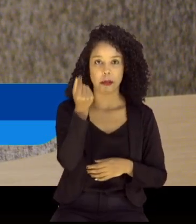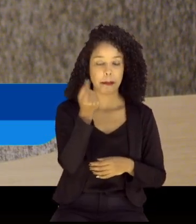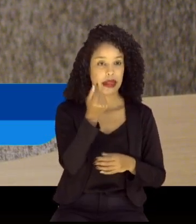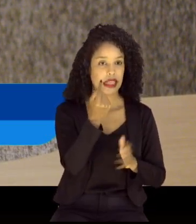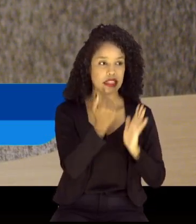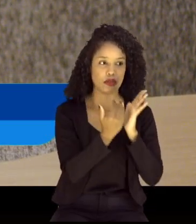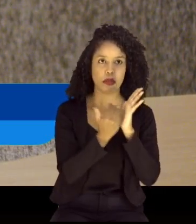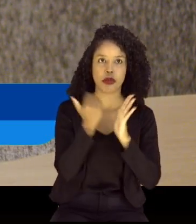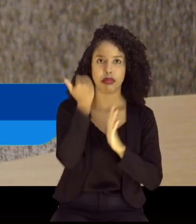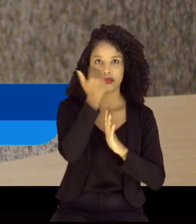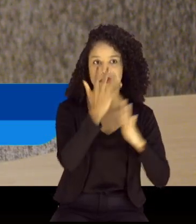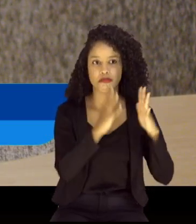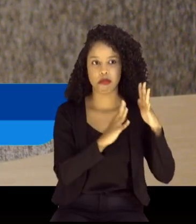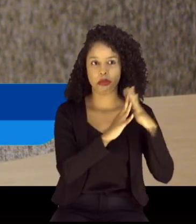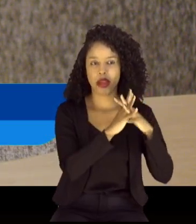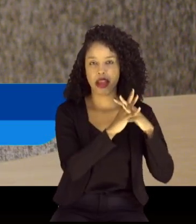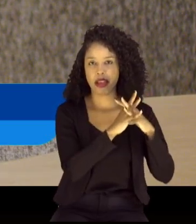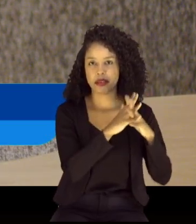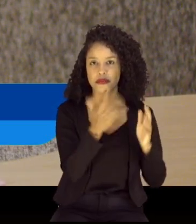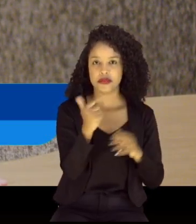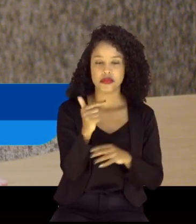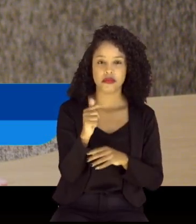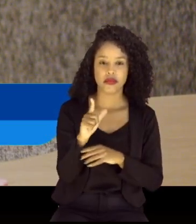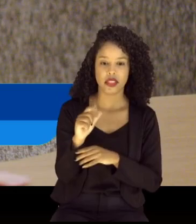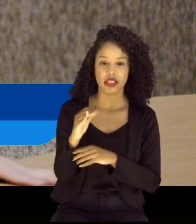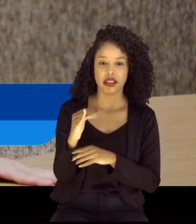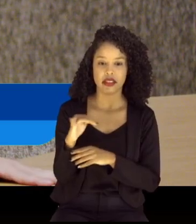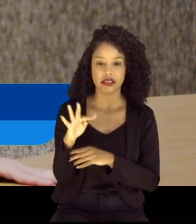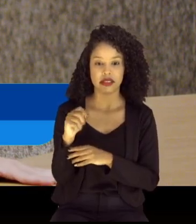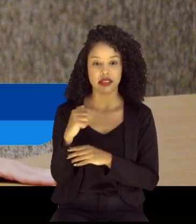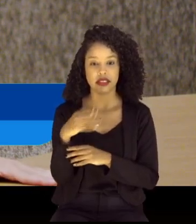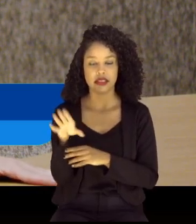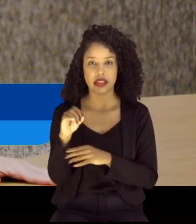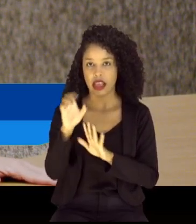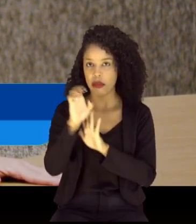meteóricos, sem licitação, na casa dele pode estar boa, agora...